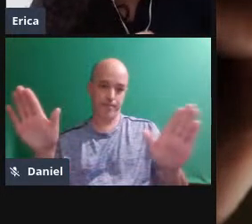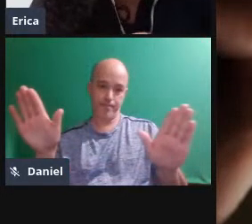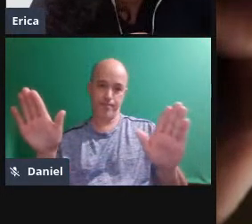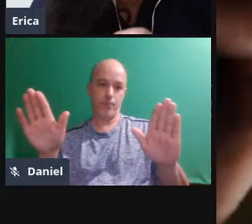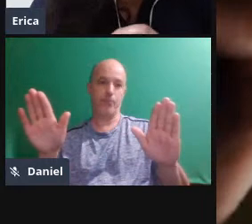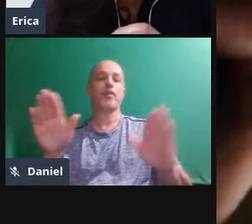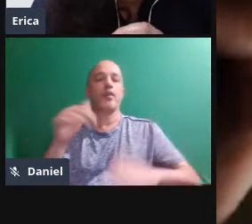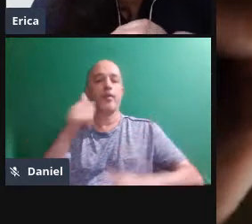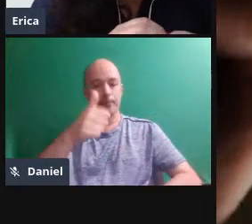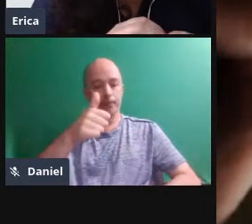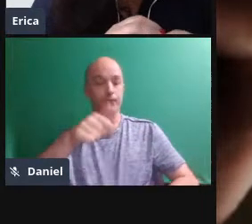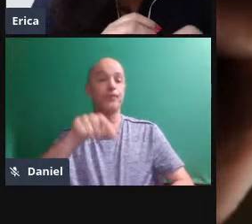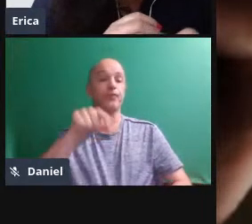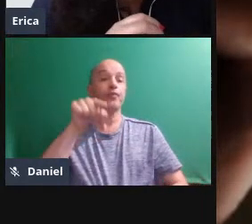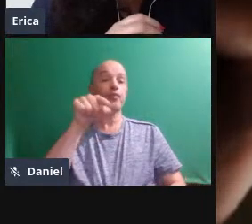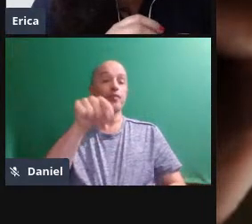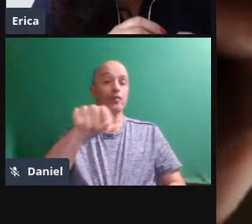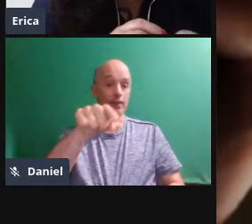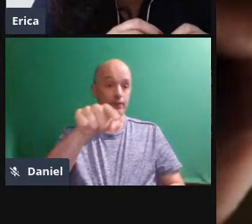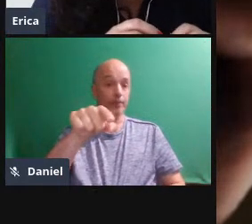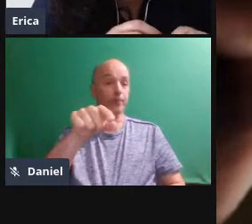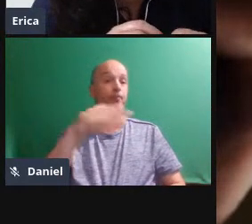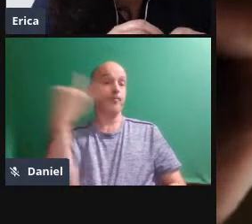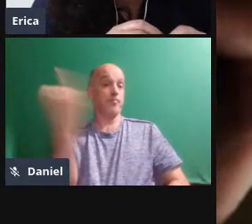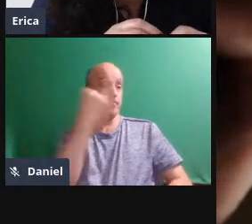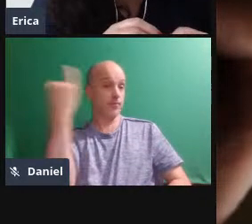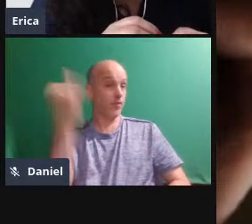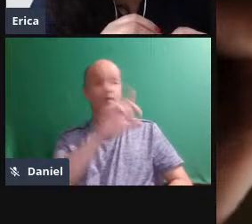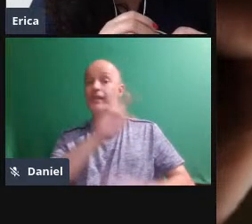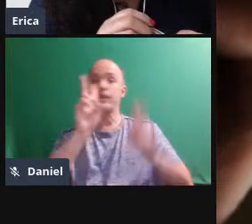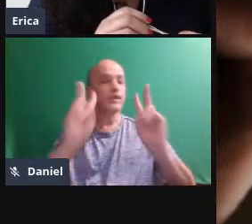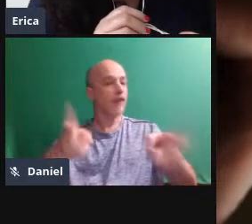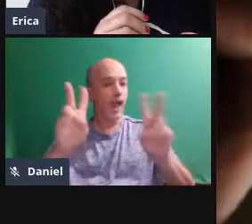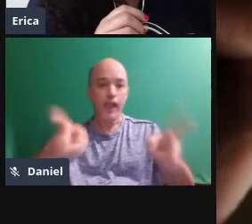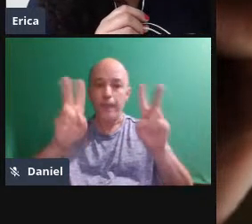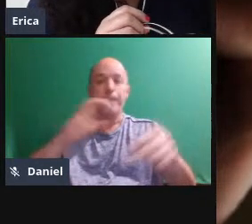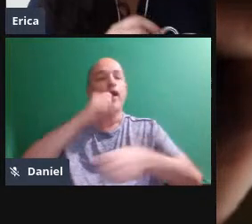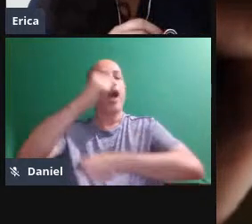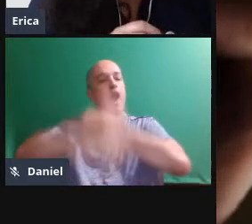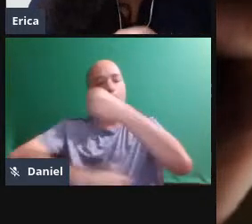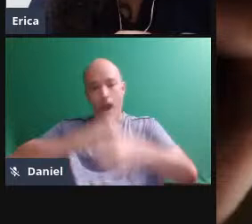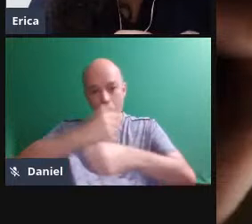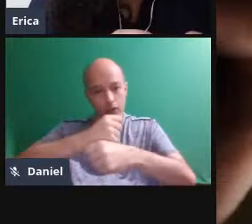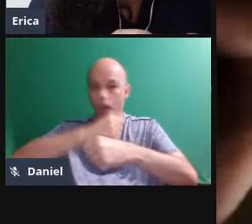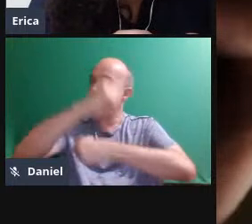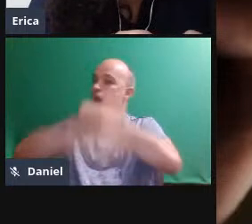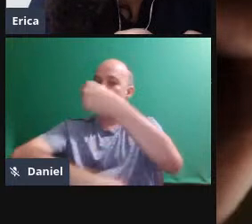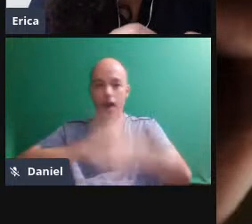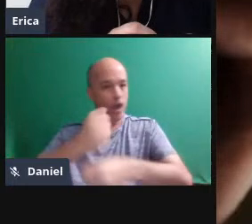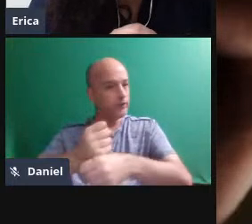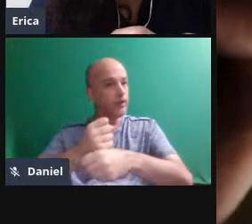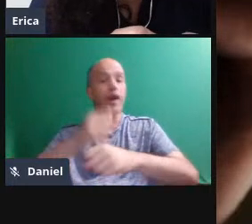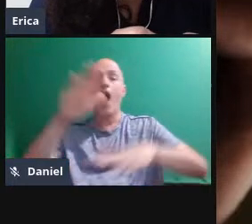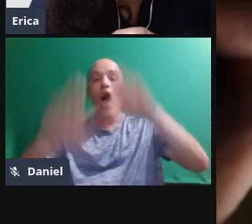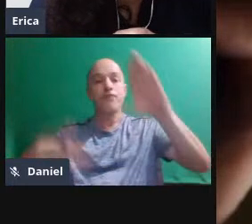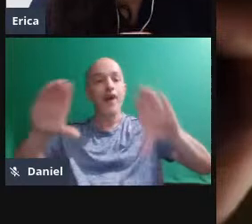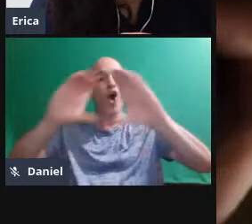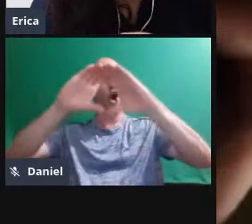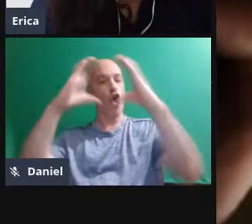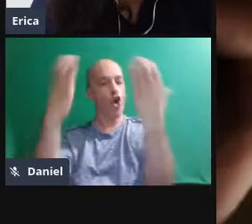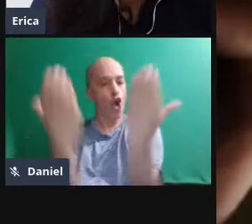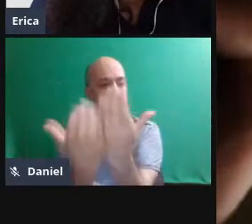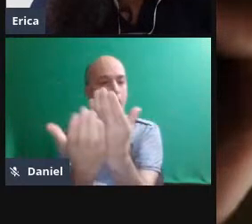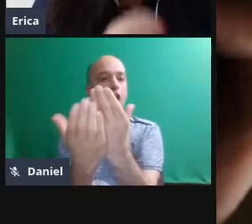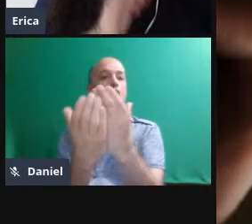foi retirada e é só surdos, Instituto Nacional de Educação de Surdos. E